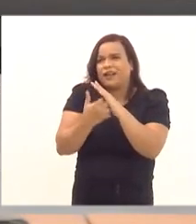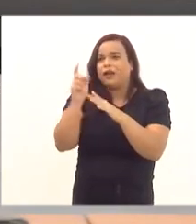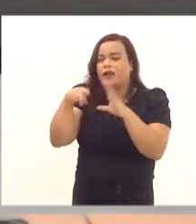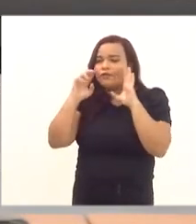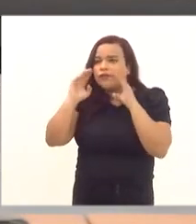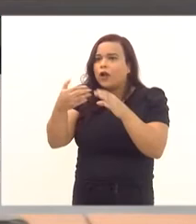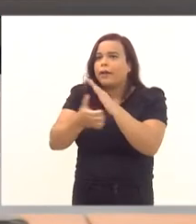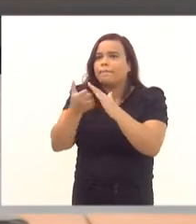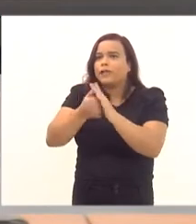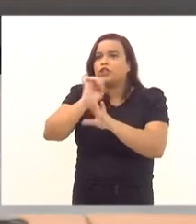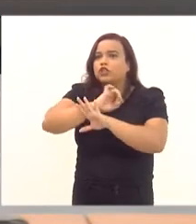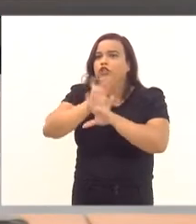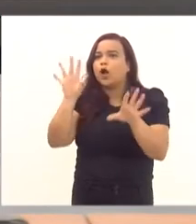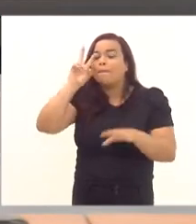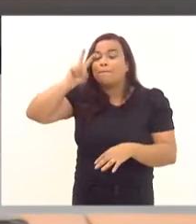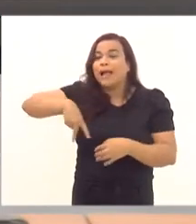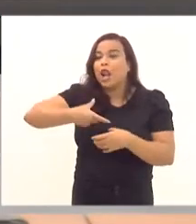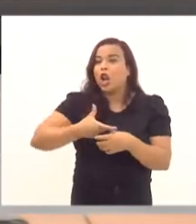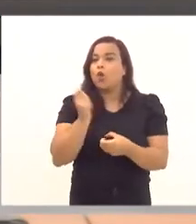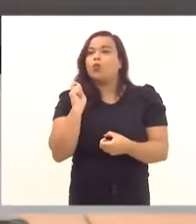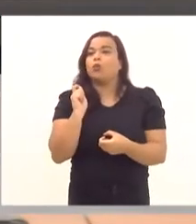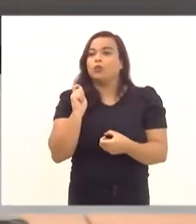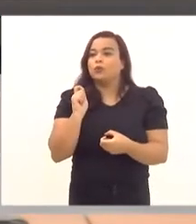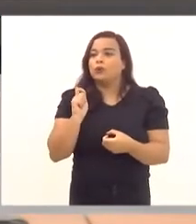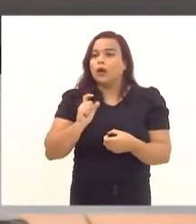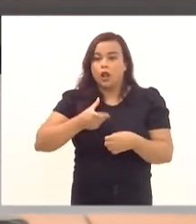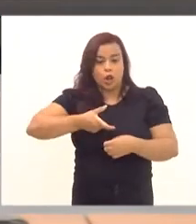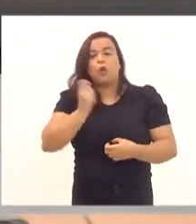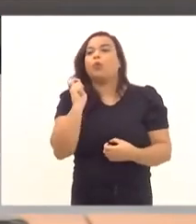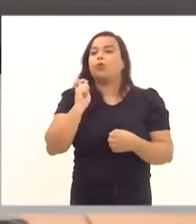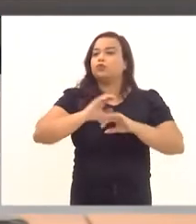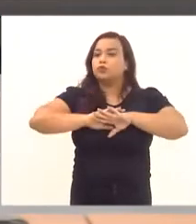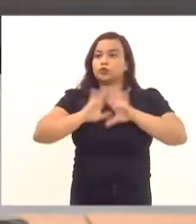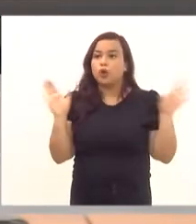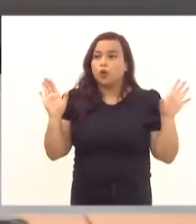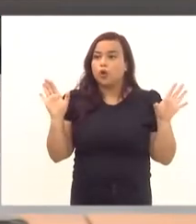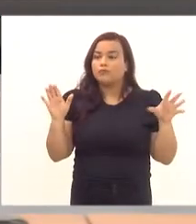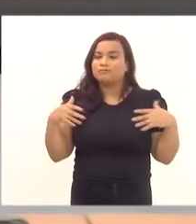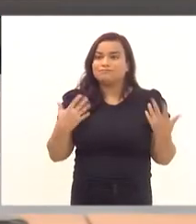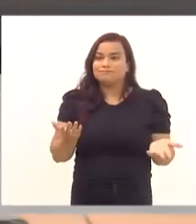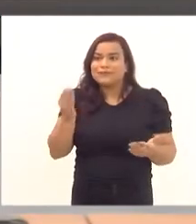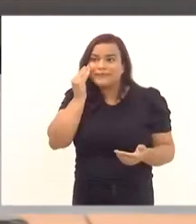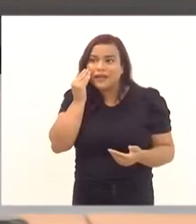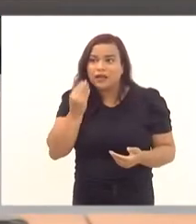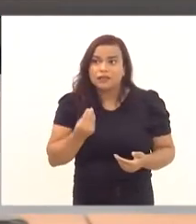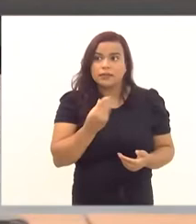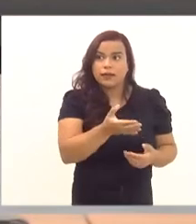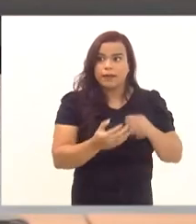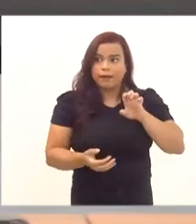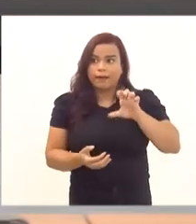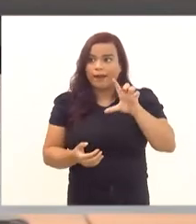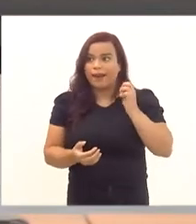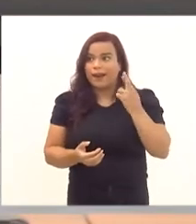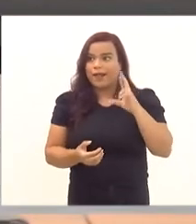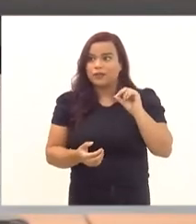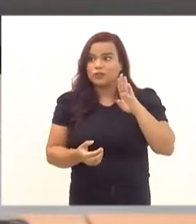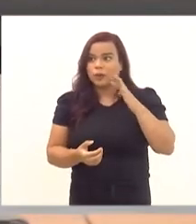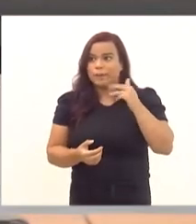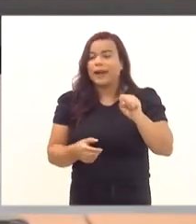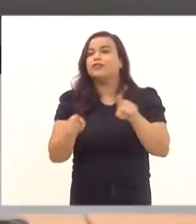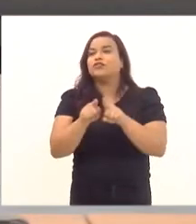preocupada com o lucro dos seus acionistas é a tentativa de entregar né a Eletrobras EA tentativa de privatizar comunicação pública